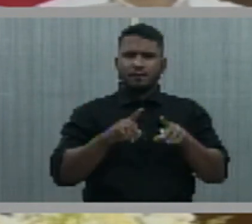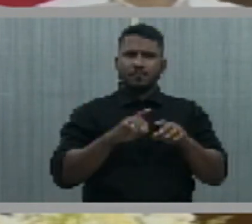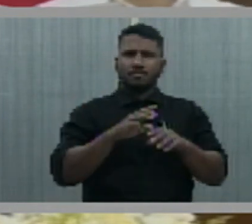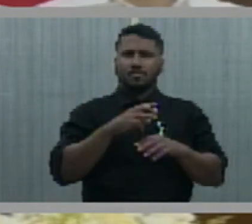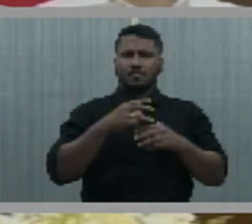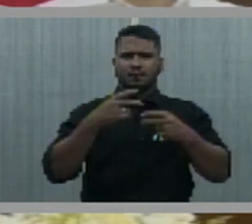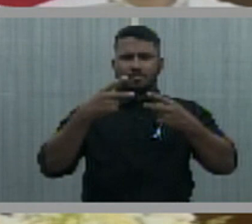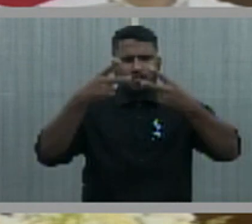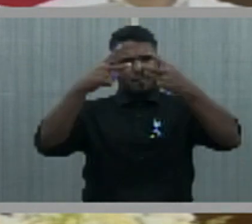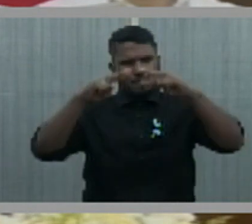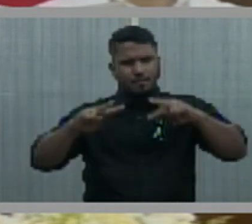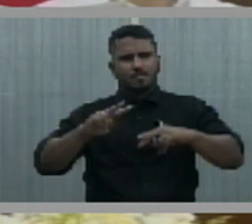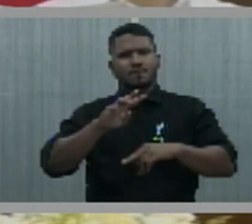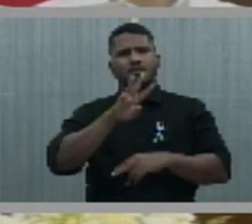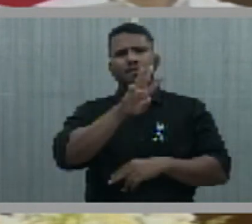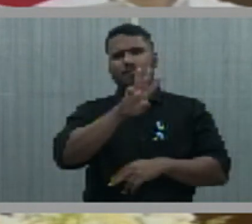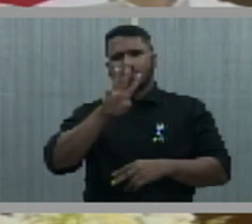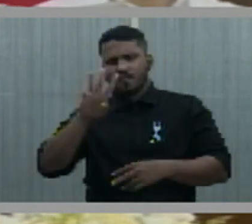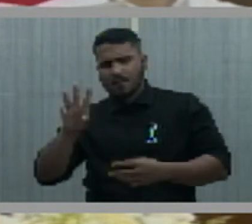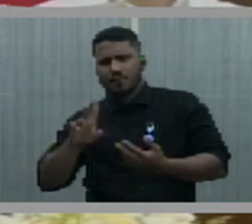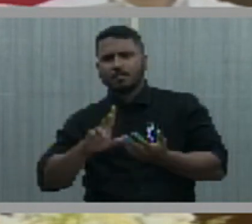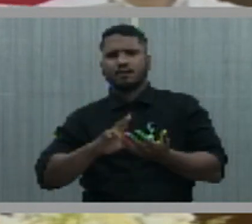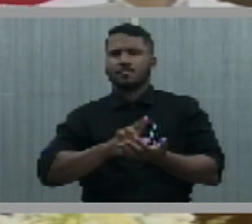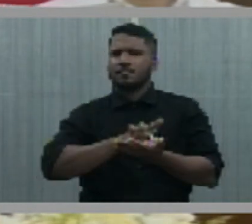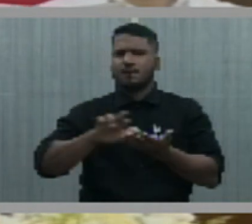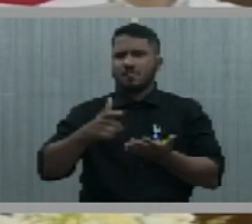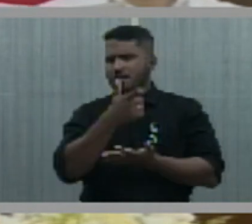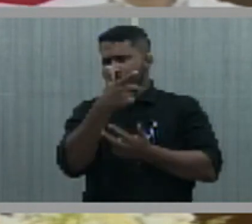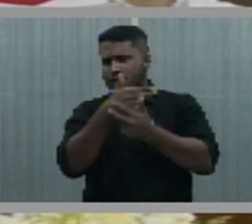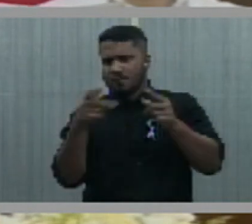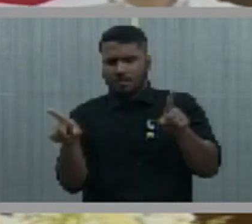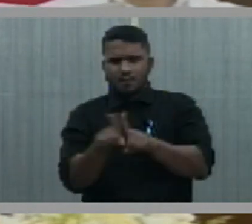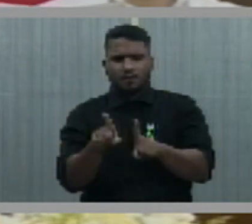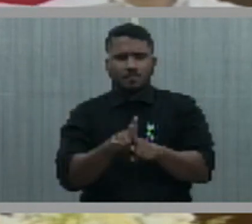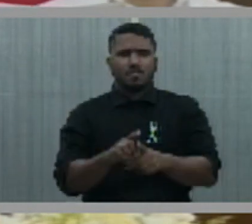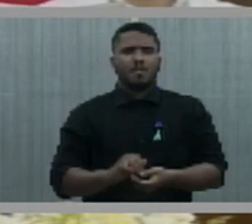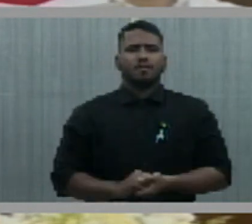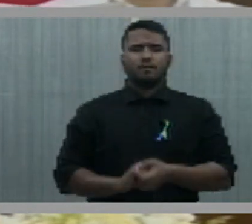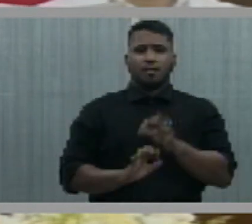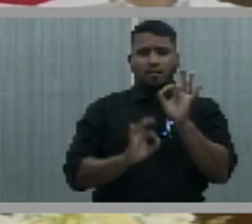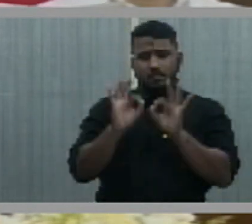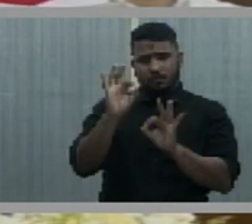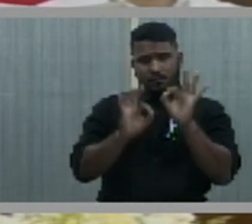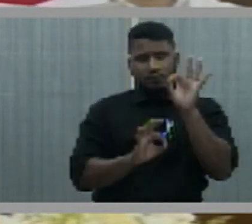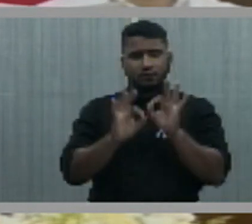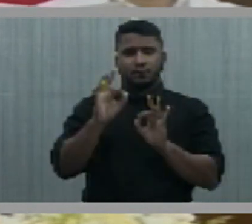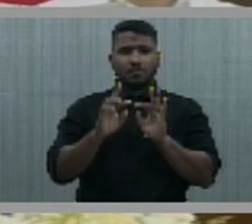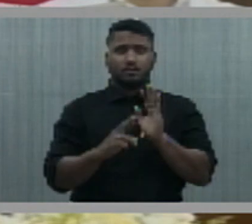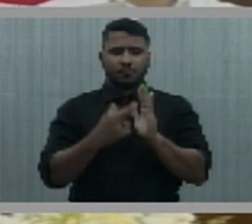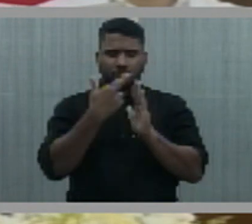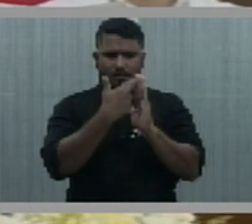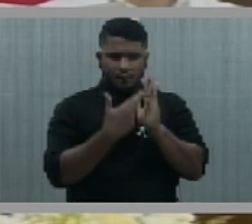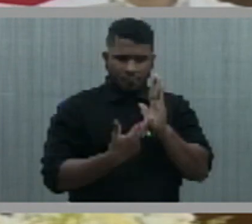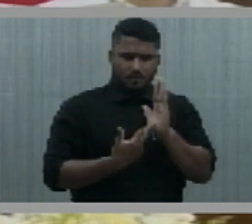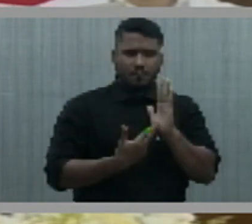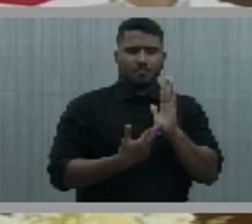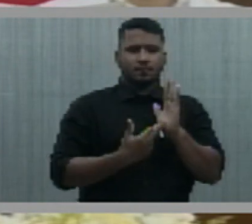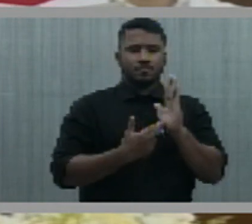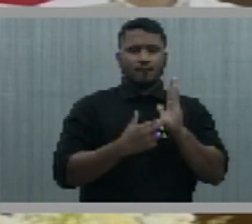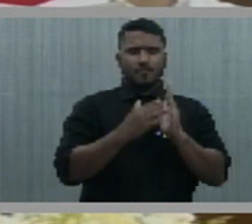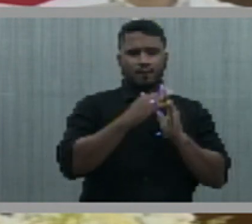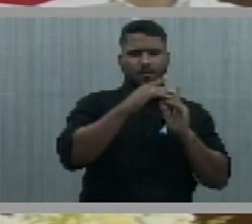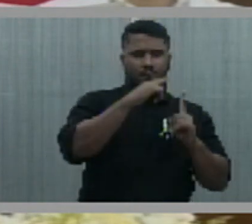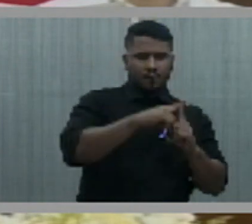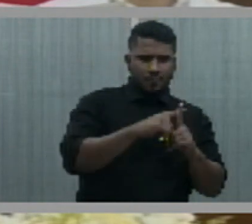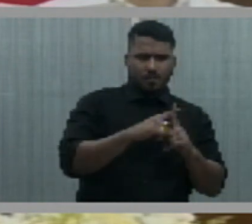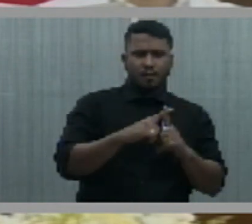redes sociais e outras iniciativas. Organizou os diretórios diocesanos